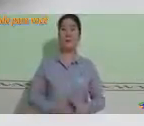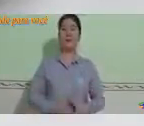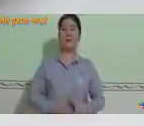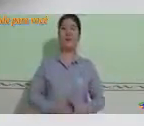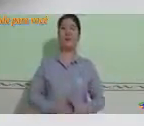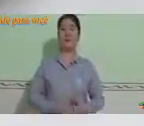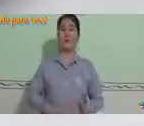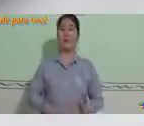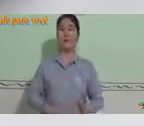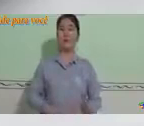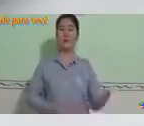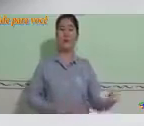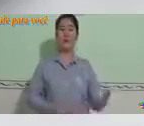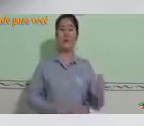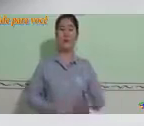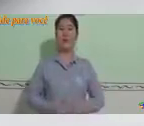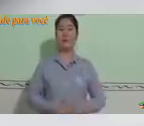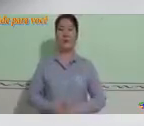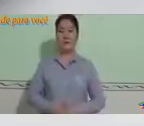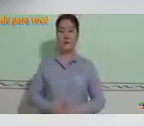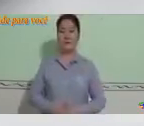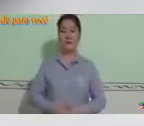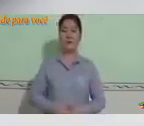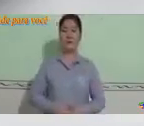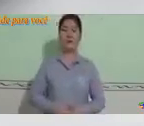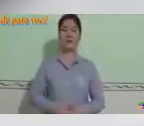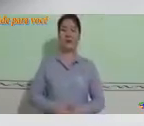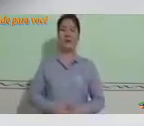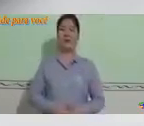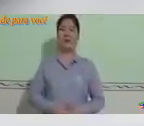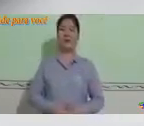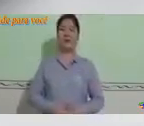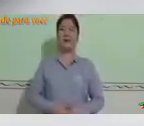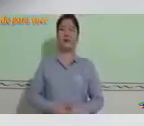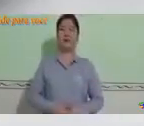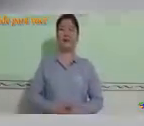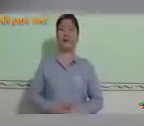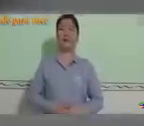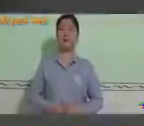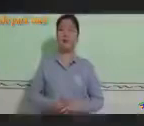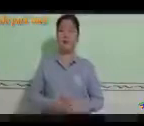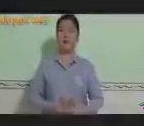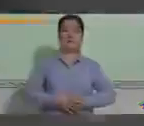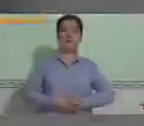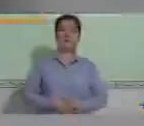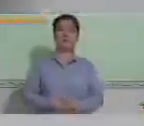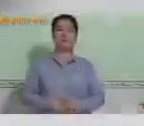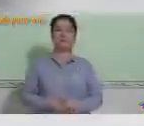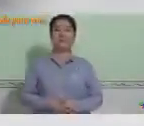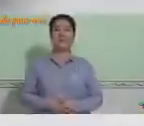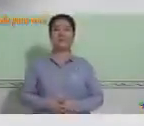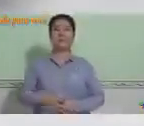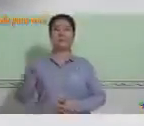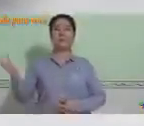Este tipo de tratamento pode ser usado para auxiliar o tratamento da tendinite através da aplicação de agulhas finais,